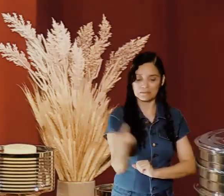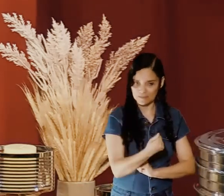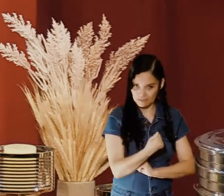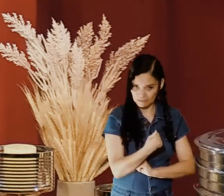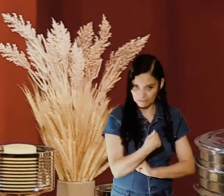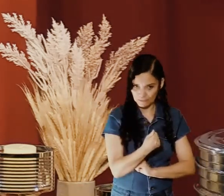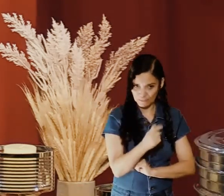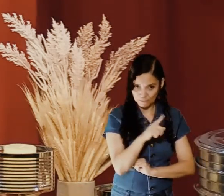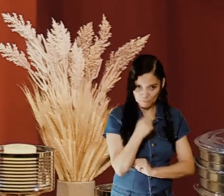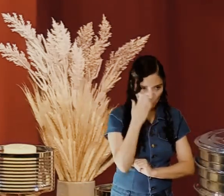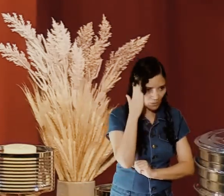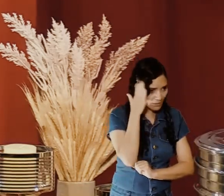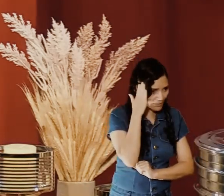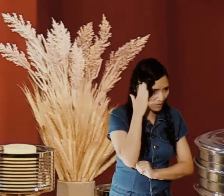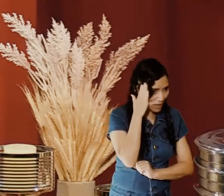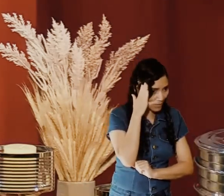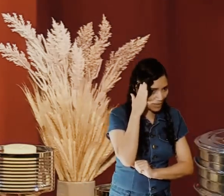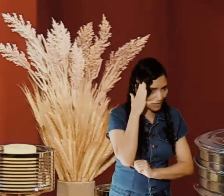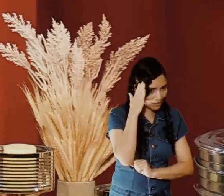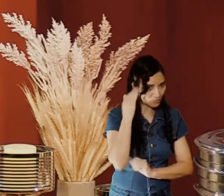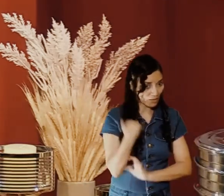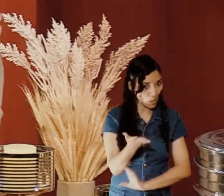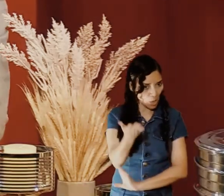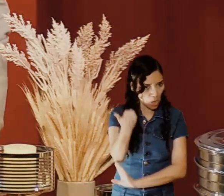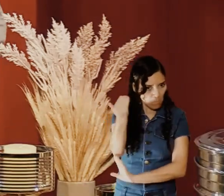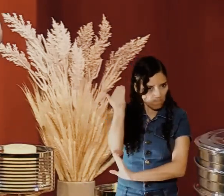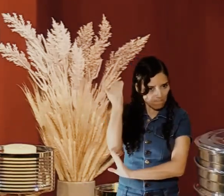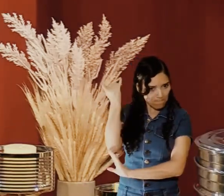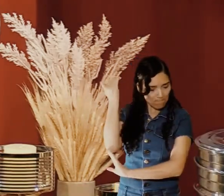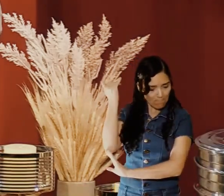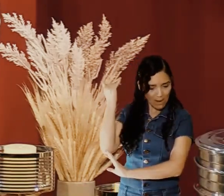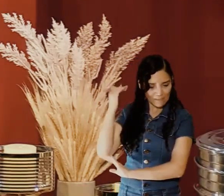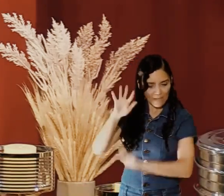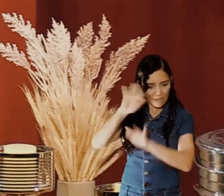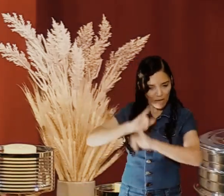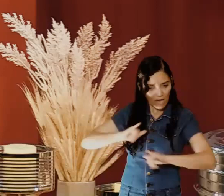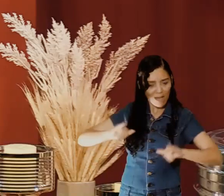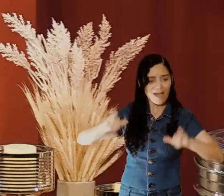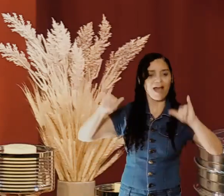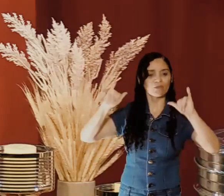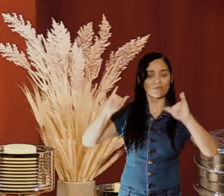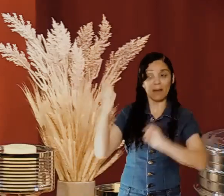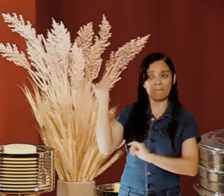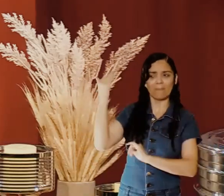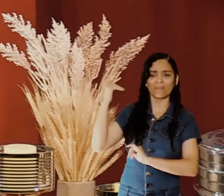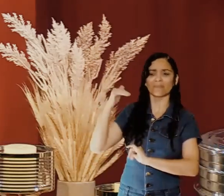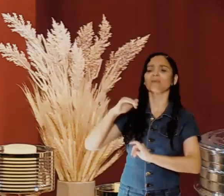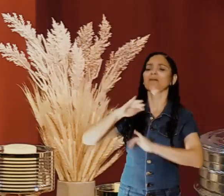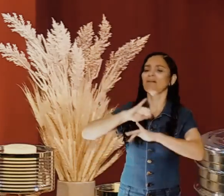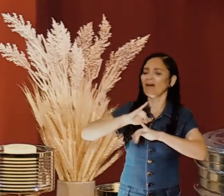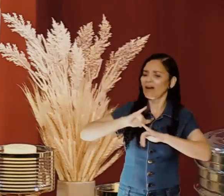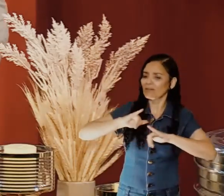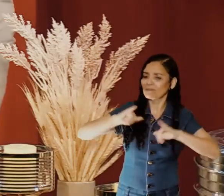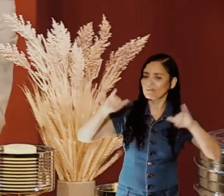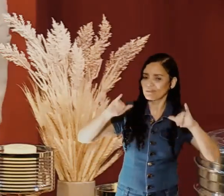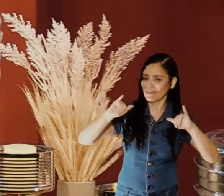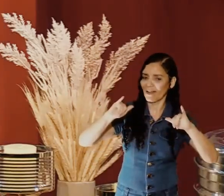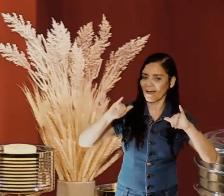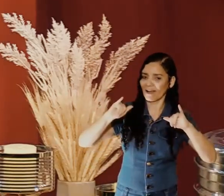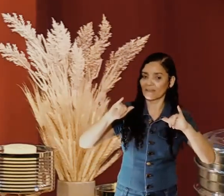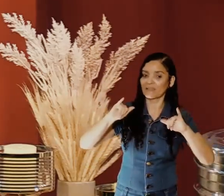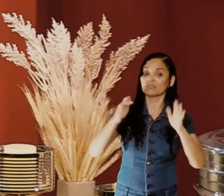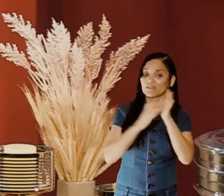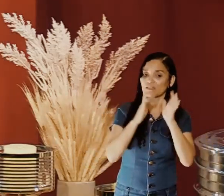Sabemos que a vinda do Salvador ela foi anunciada muitos anos antes de Jesus nascer. Nós vimos aqui. E a atitude, queridos,